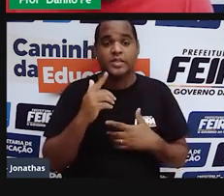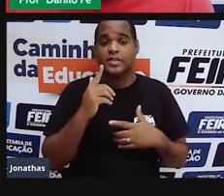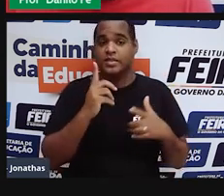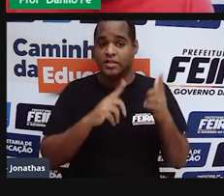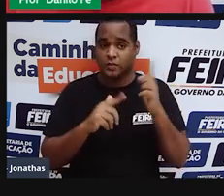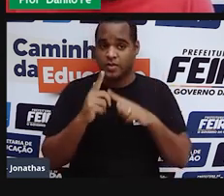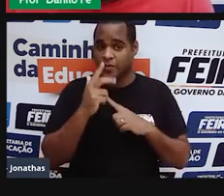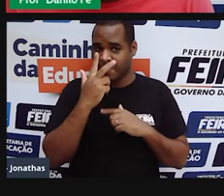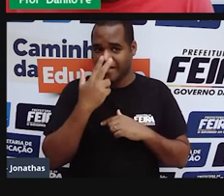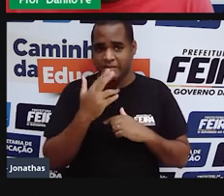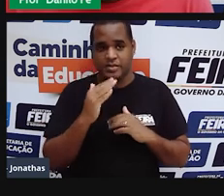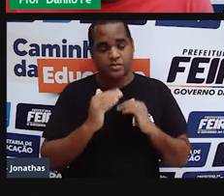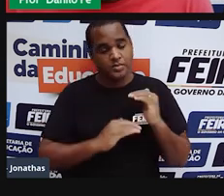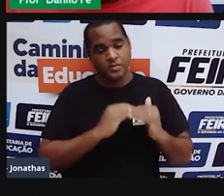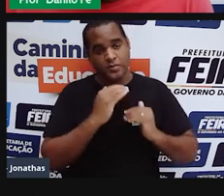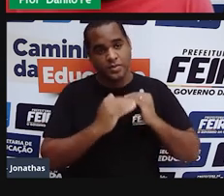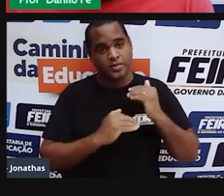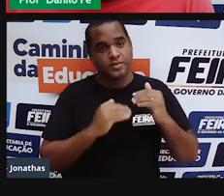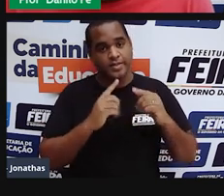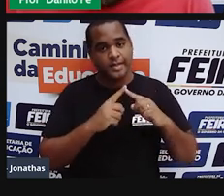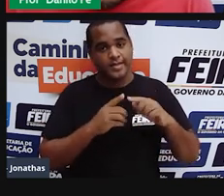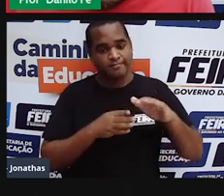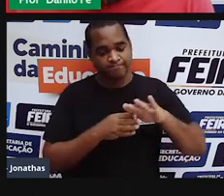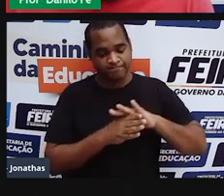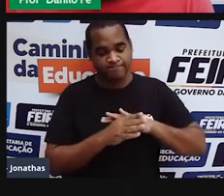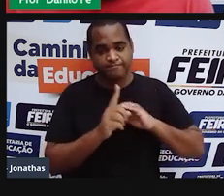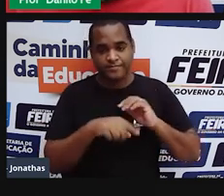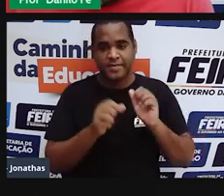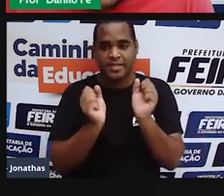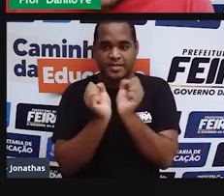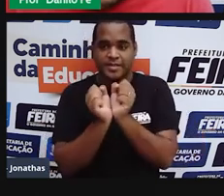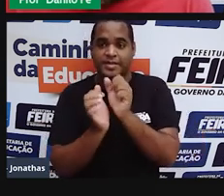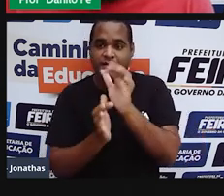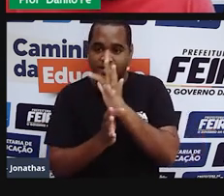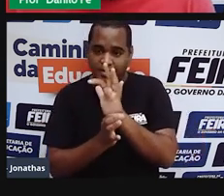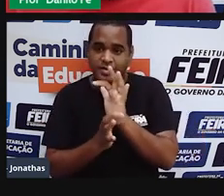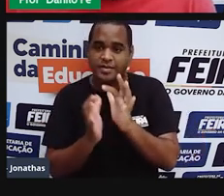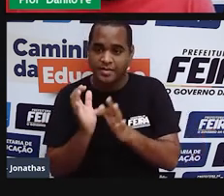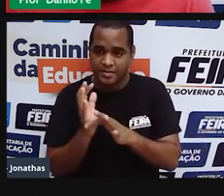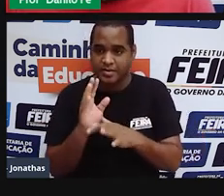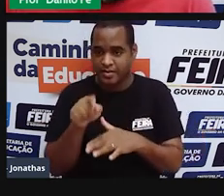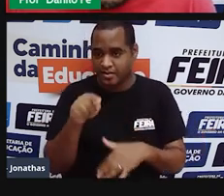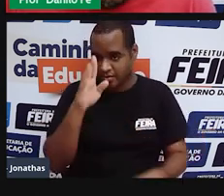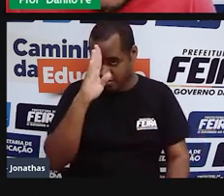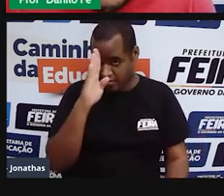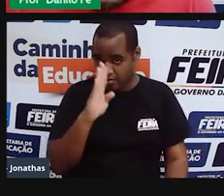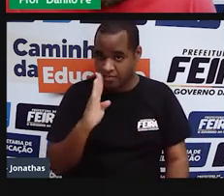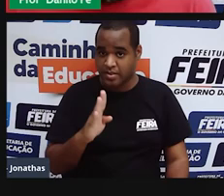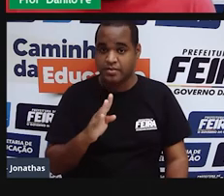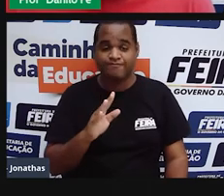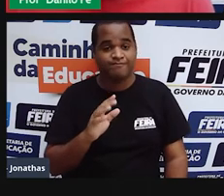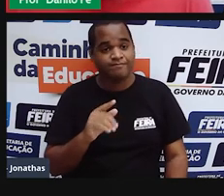criando do processo que emancipação da escravidão no Brasil é